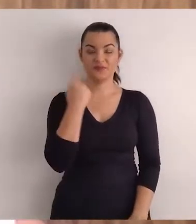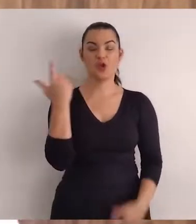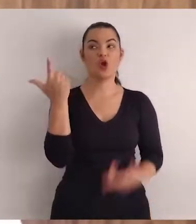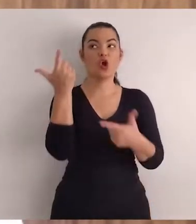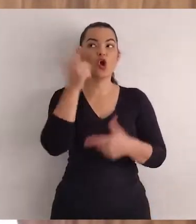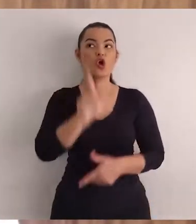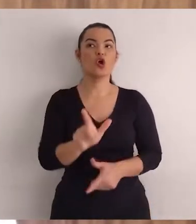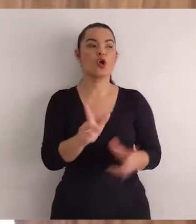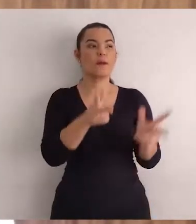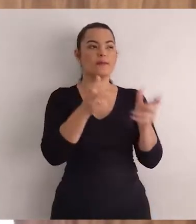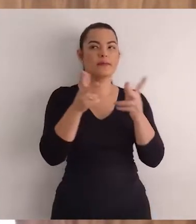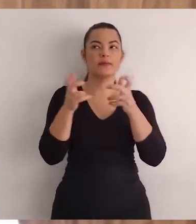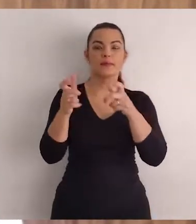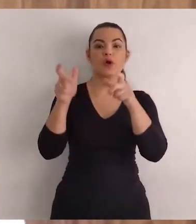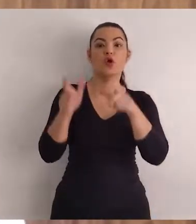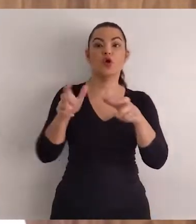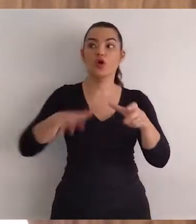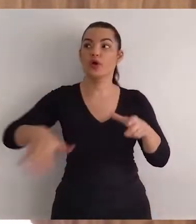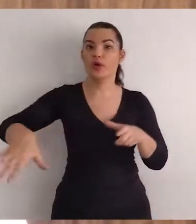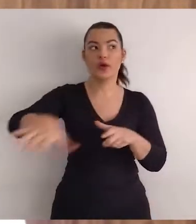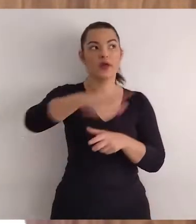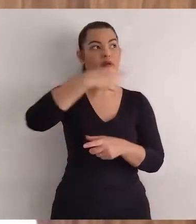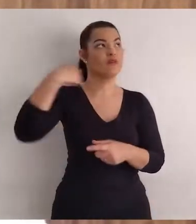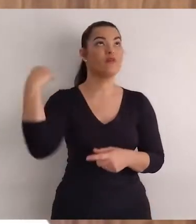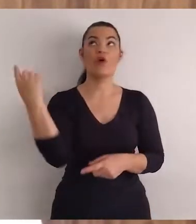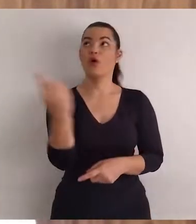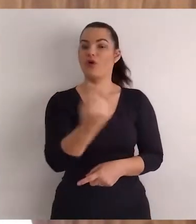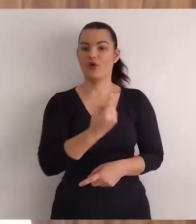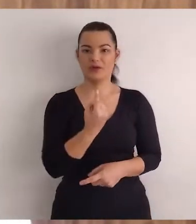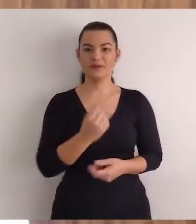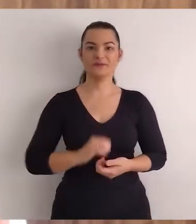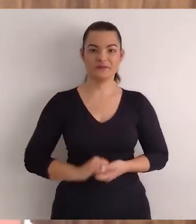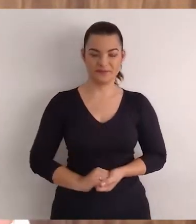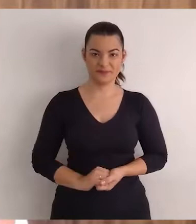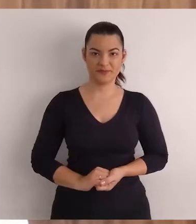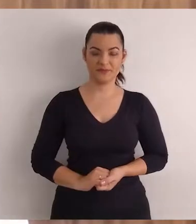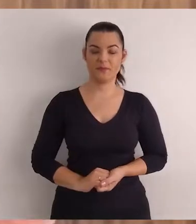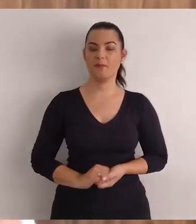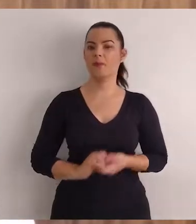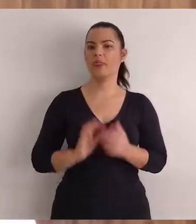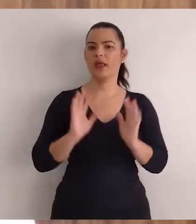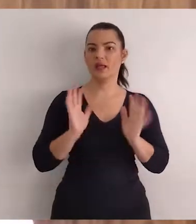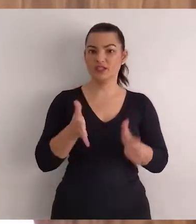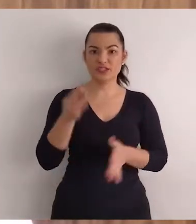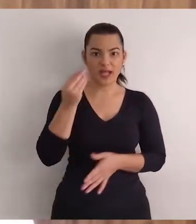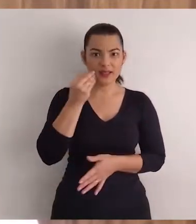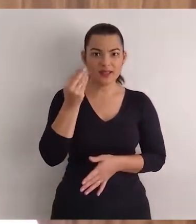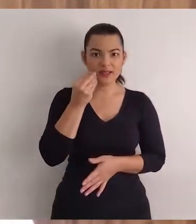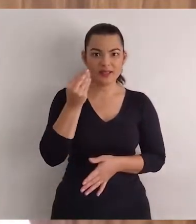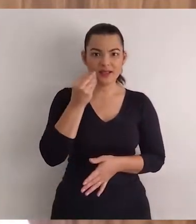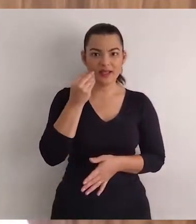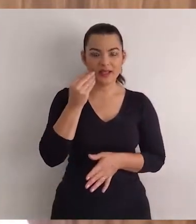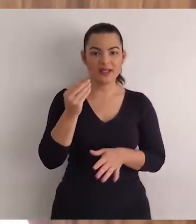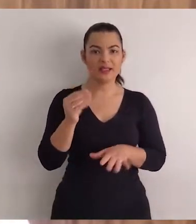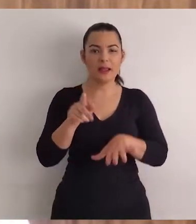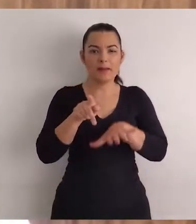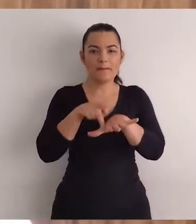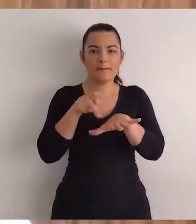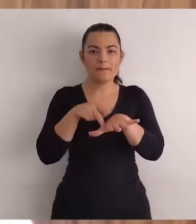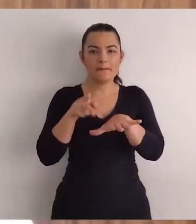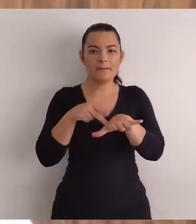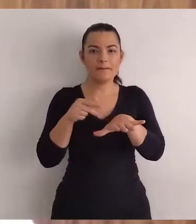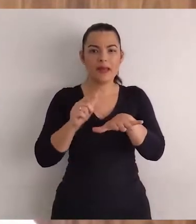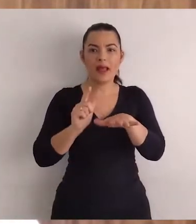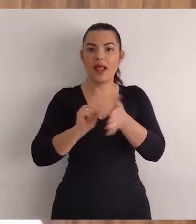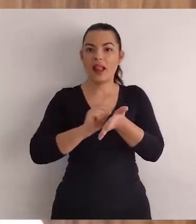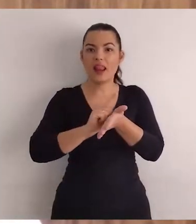volta, certo? Você já experimentou pisar descalço na areia?